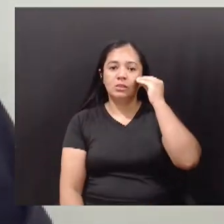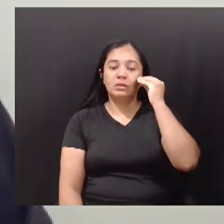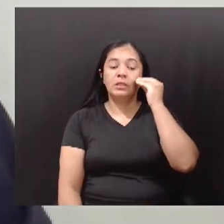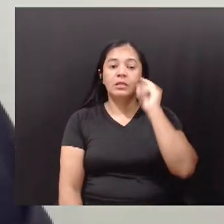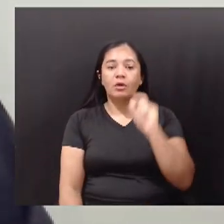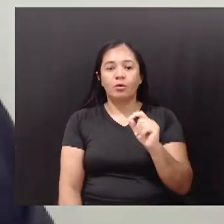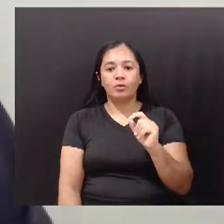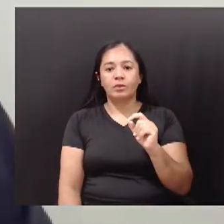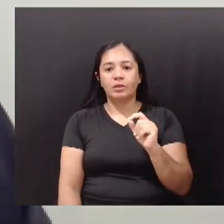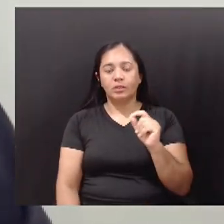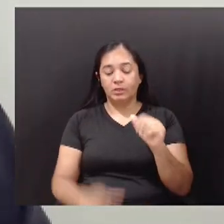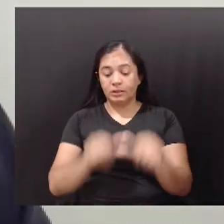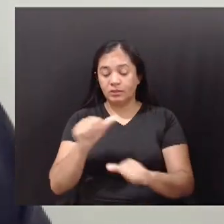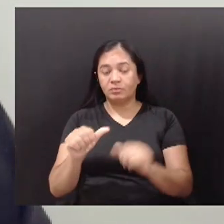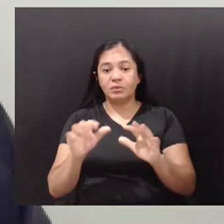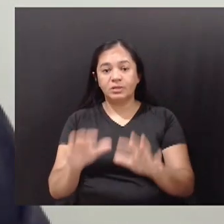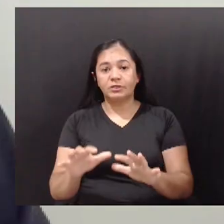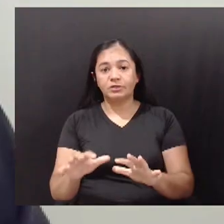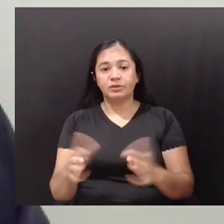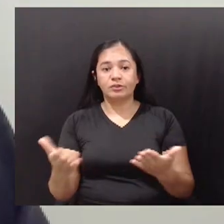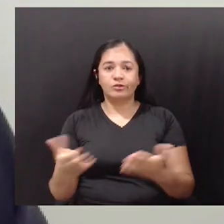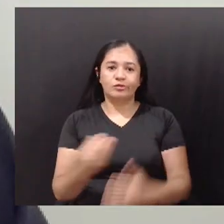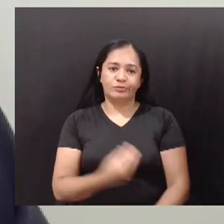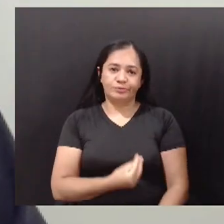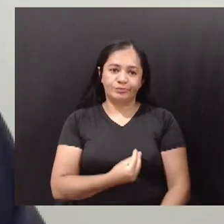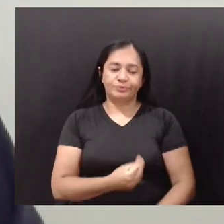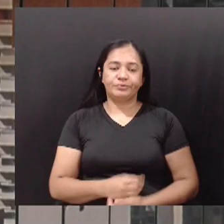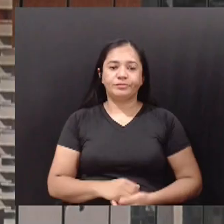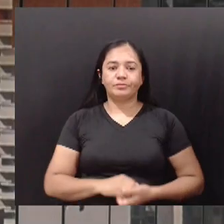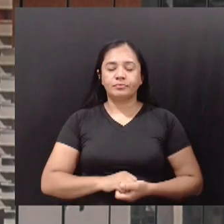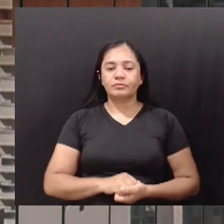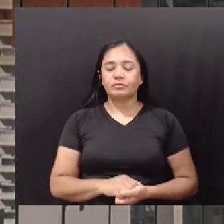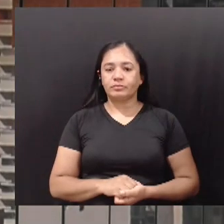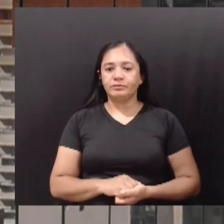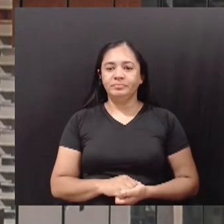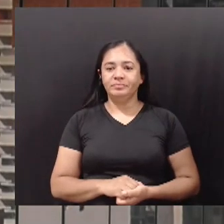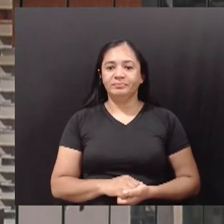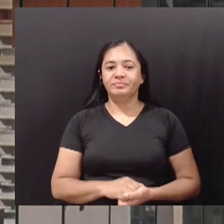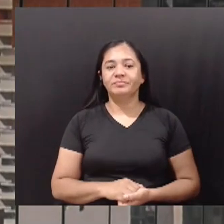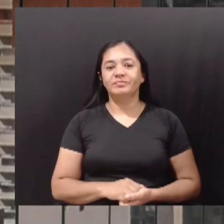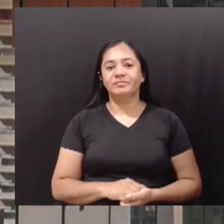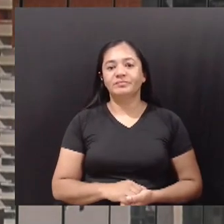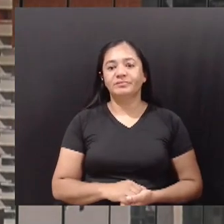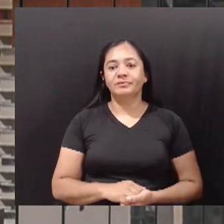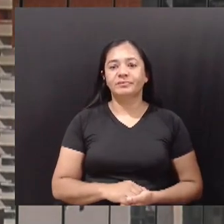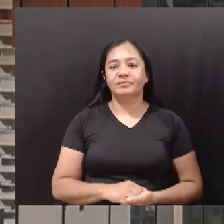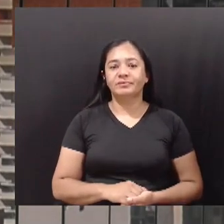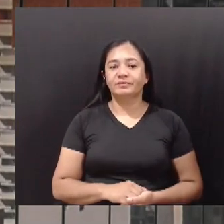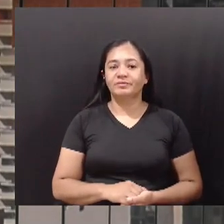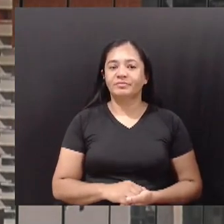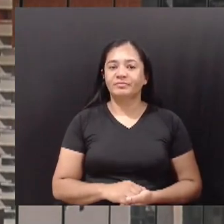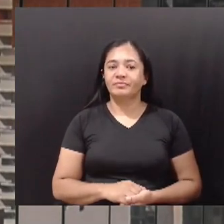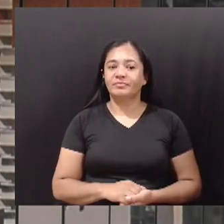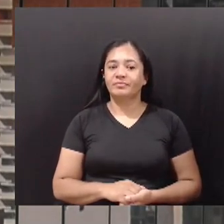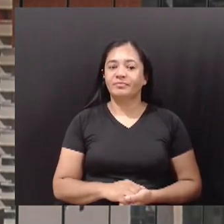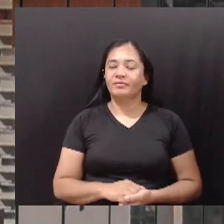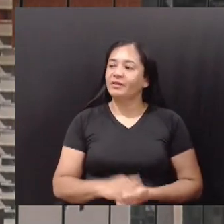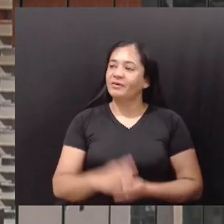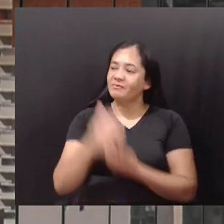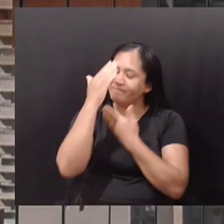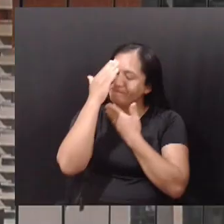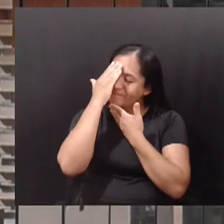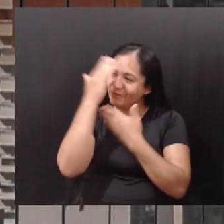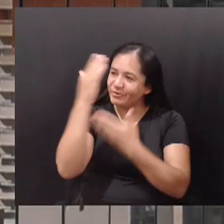essas situações que a gente está vivendo hoje em dia. Tá certo, então, olha, Federico Argemi, muito obrigada pelas